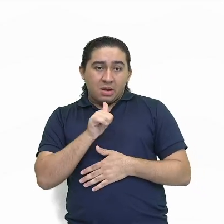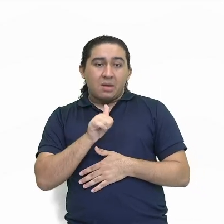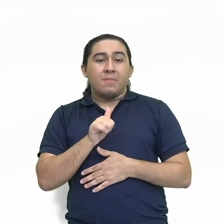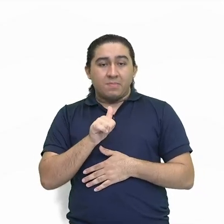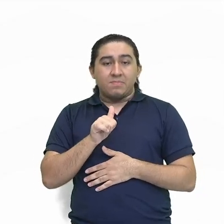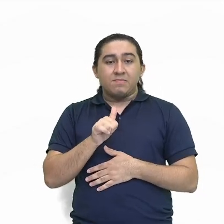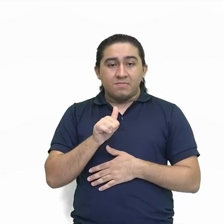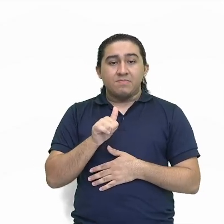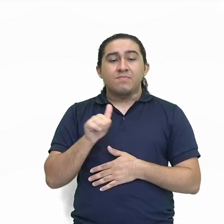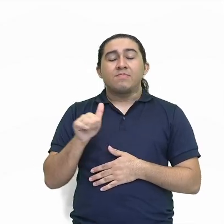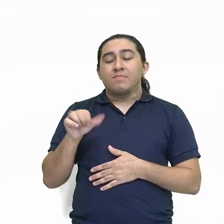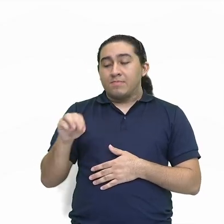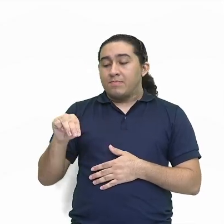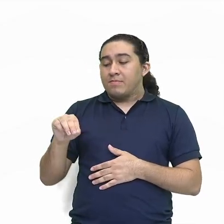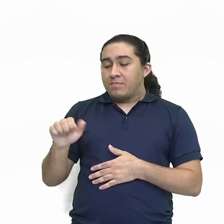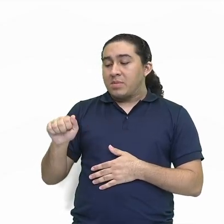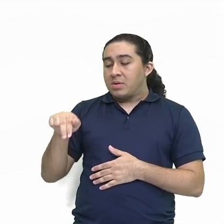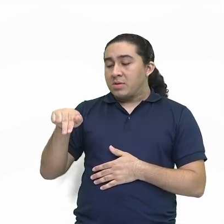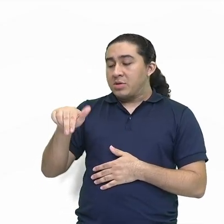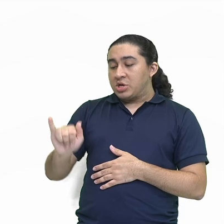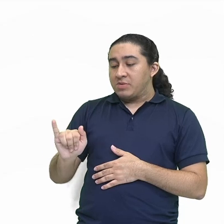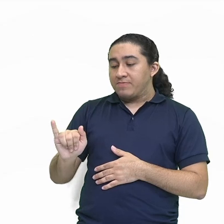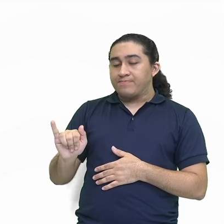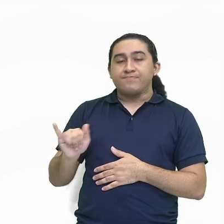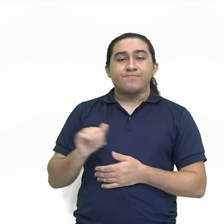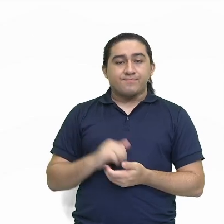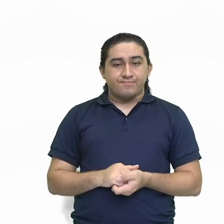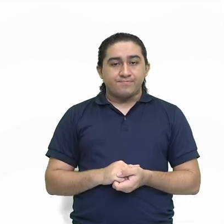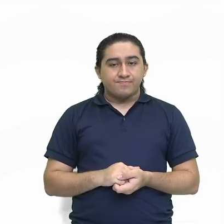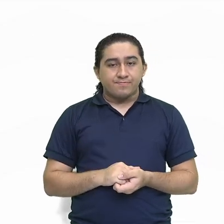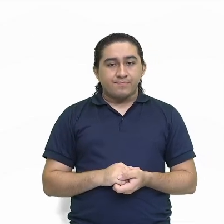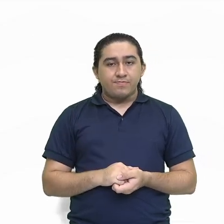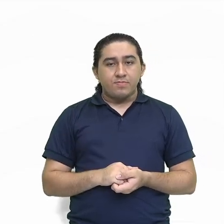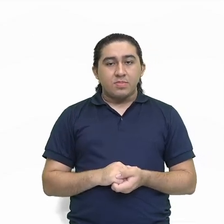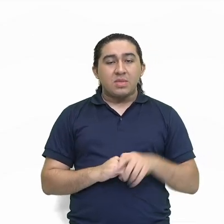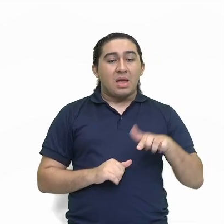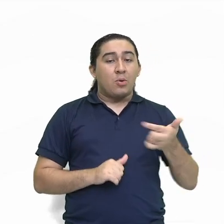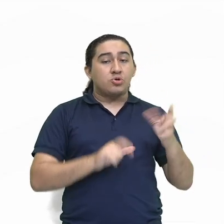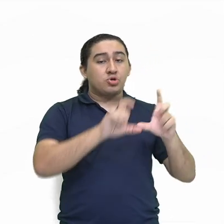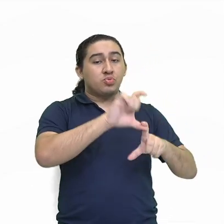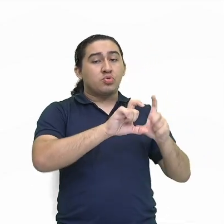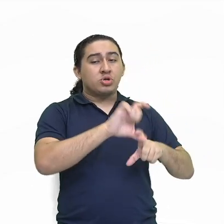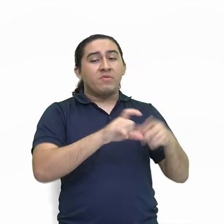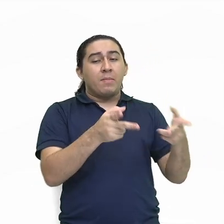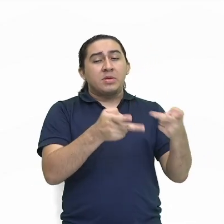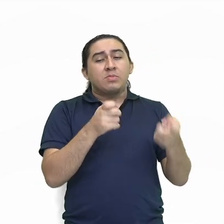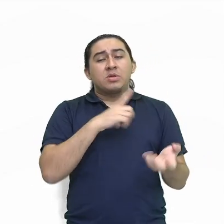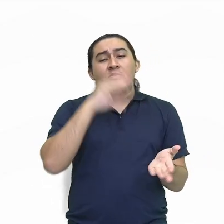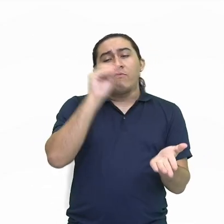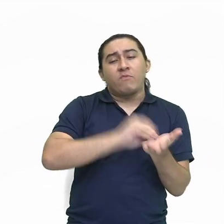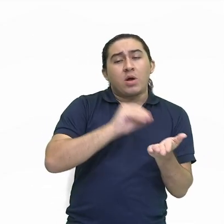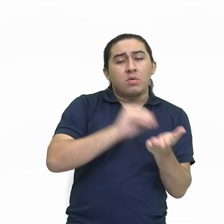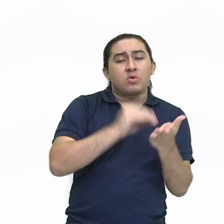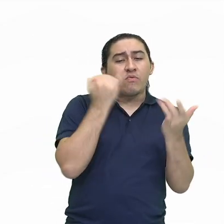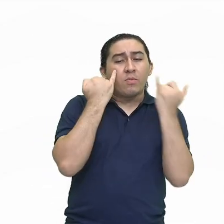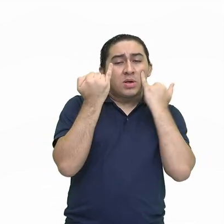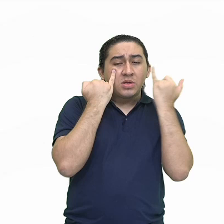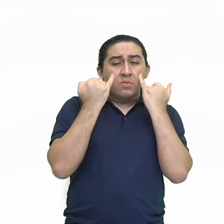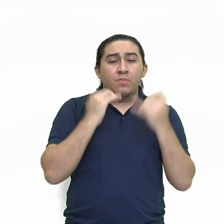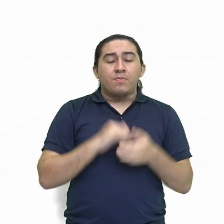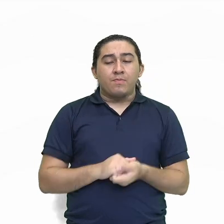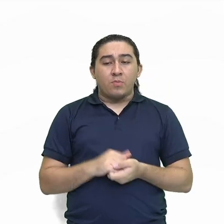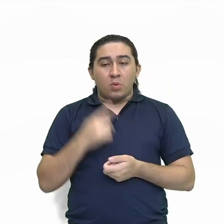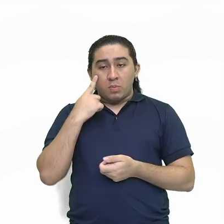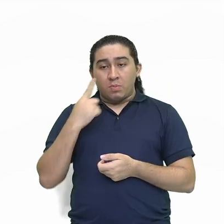ela recebeu o nome de Mani. Na subordinada, verifique que vai faltar alguma coisa. Ó,